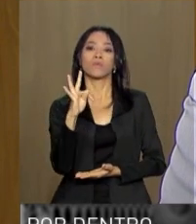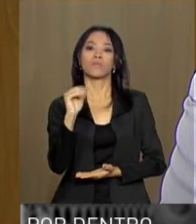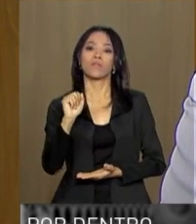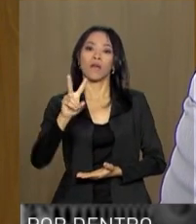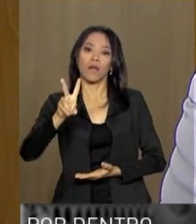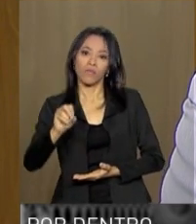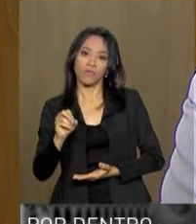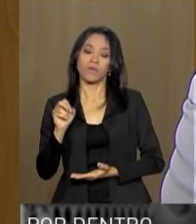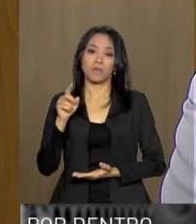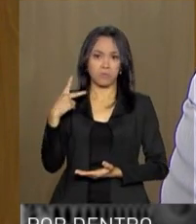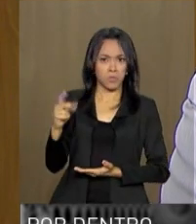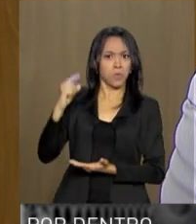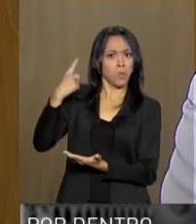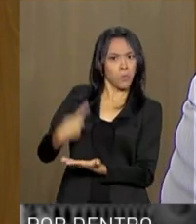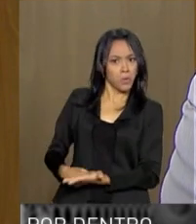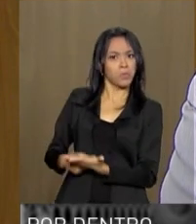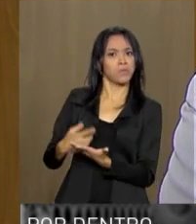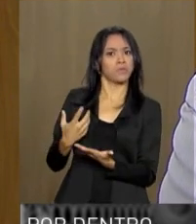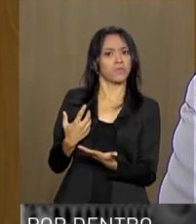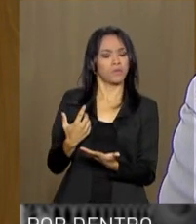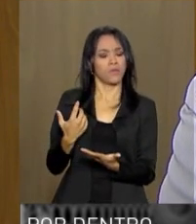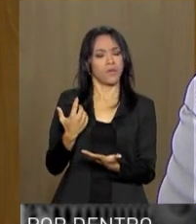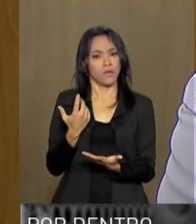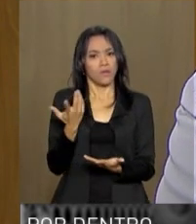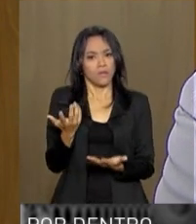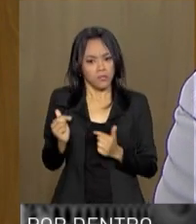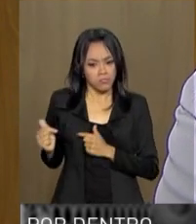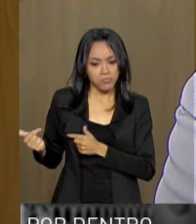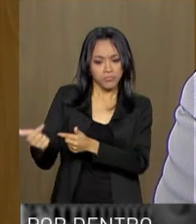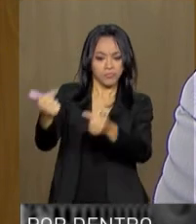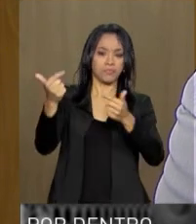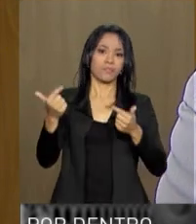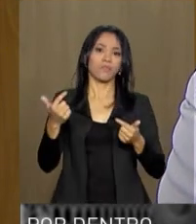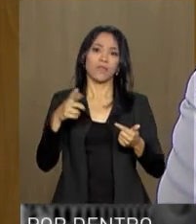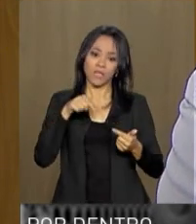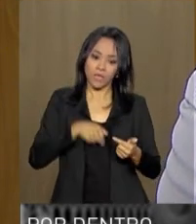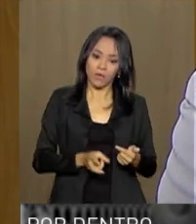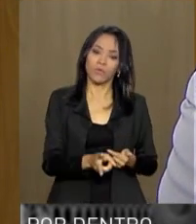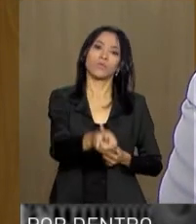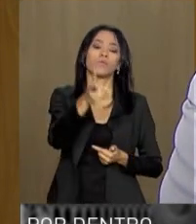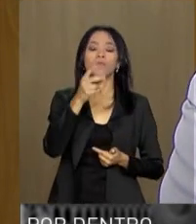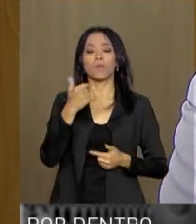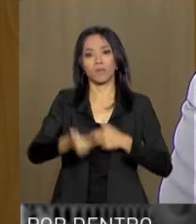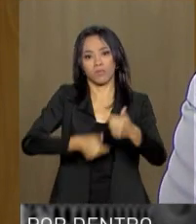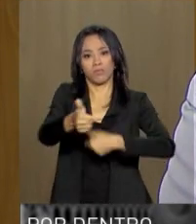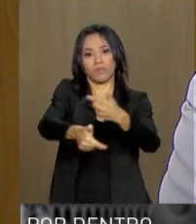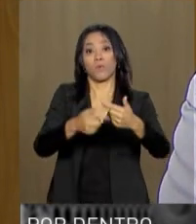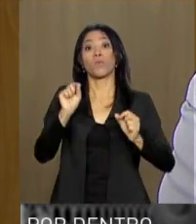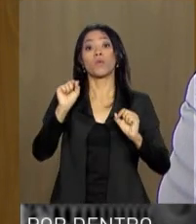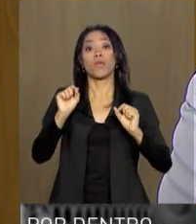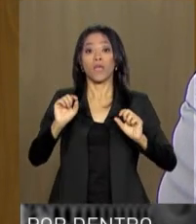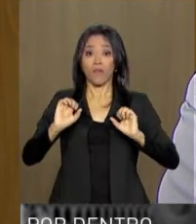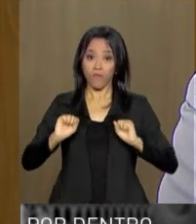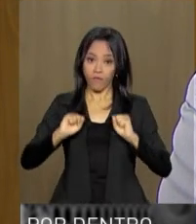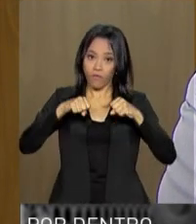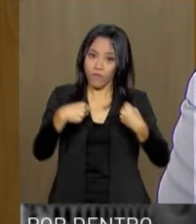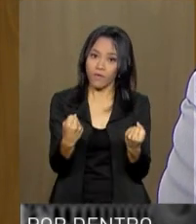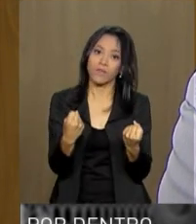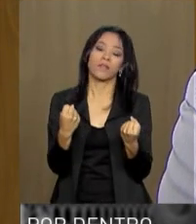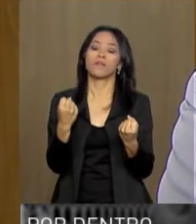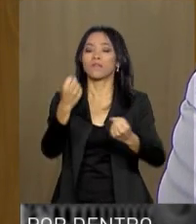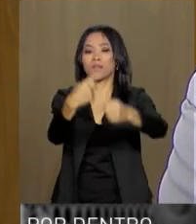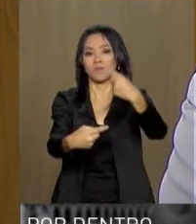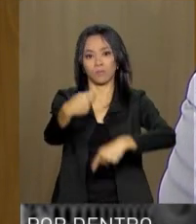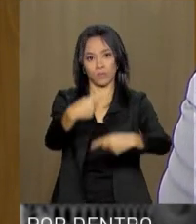mostrávamos realmente a a que o ministério direitos humanos continua com o ministério o fortalecimento das suas políticas públicas